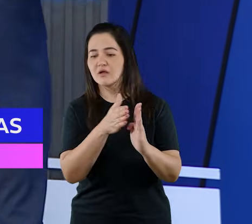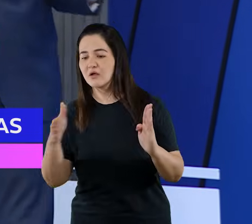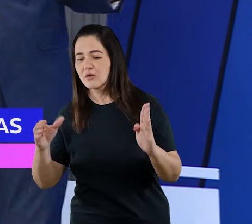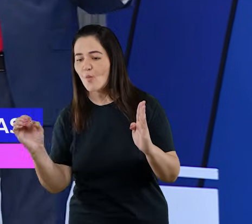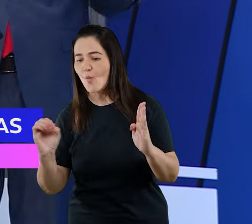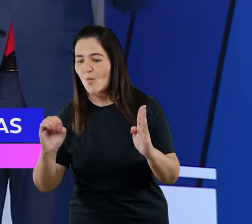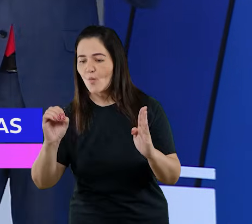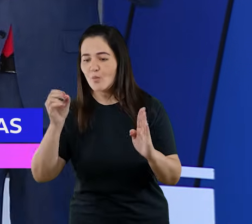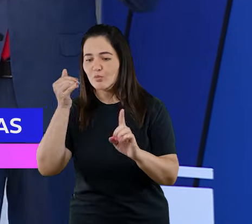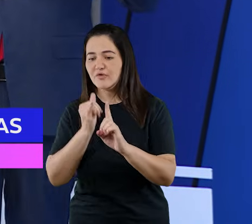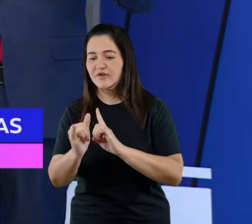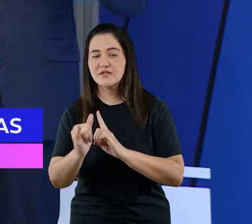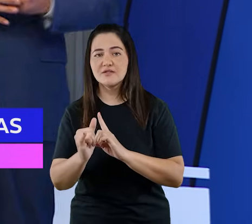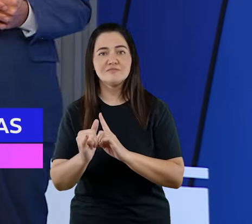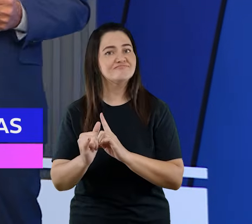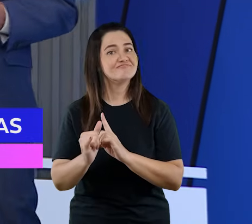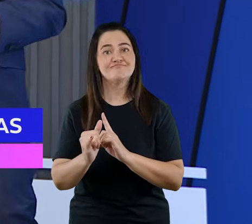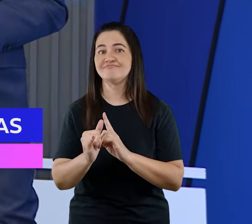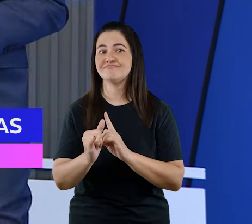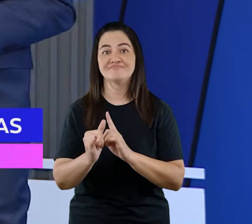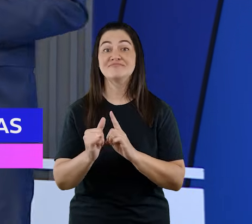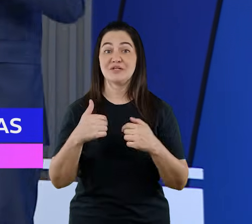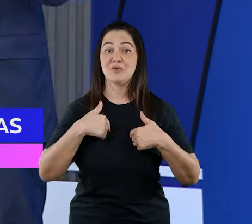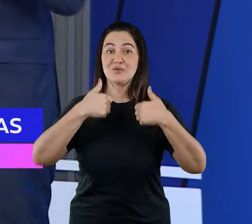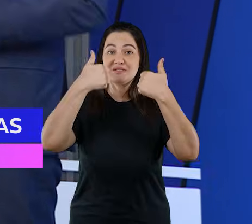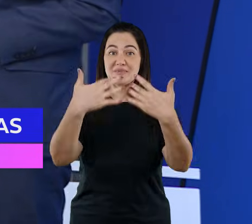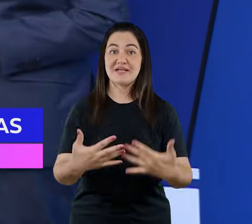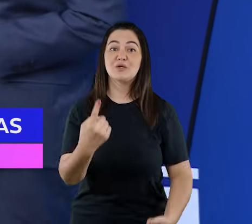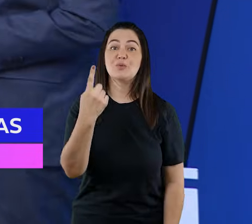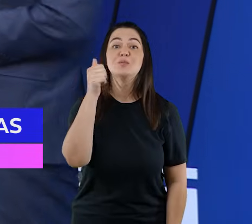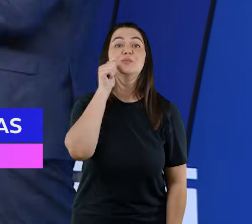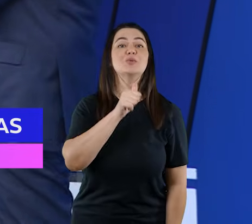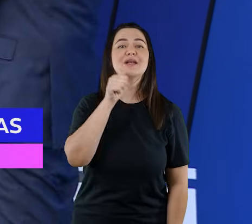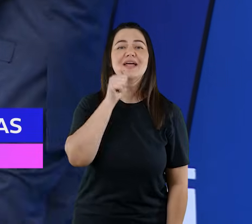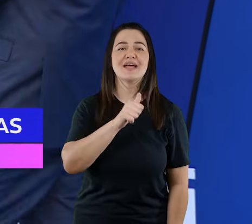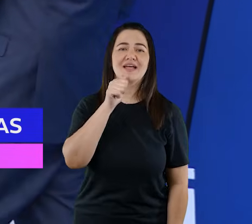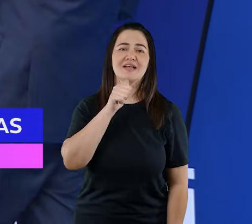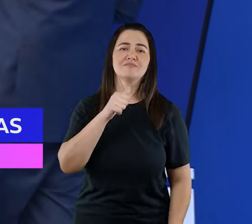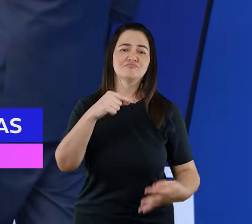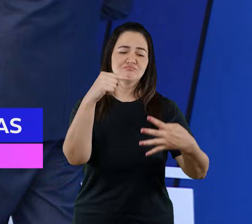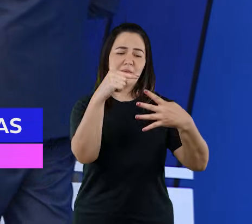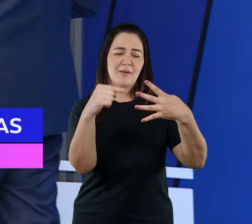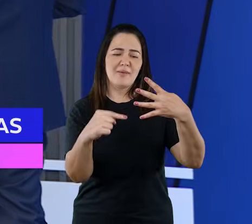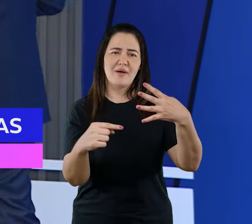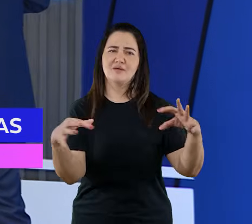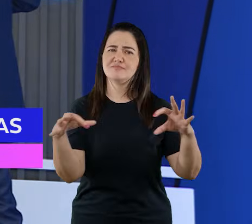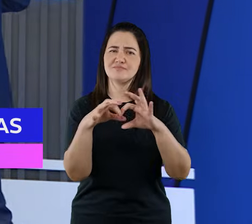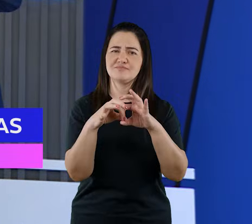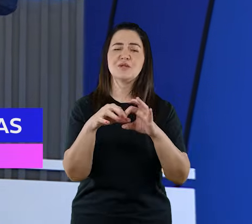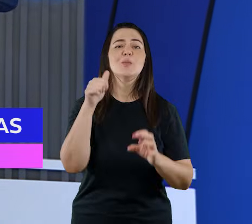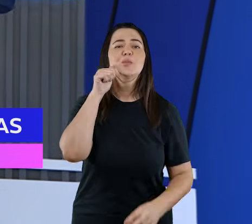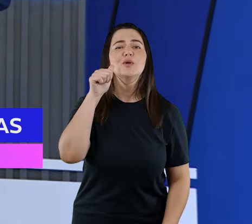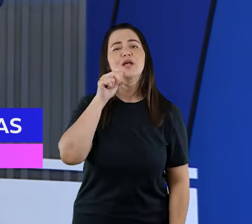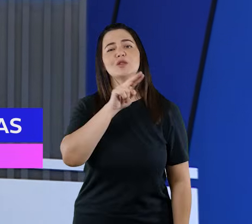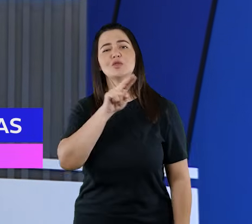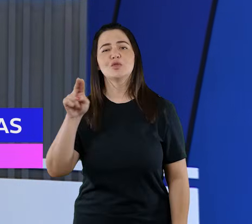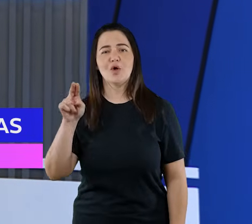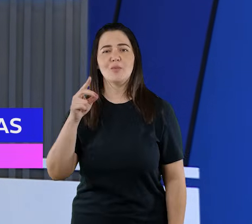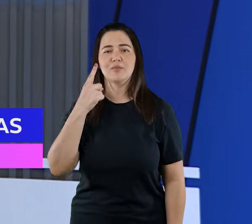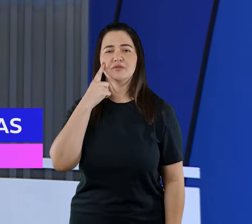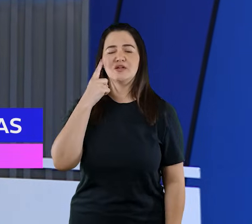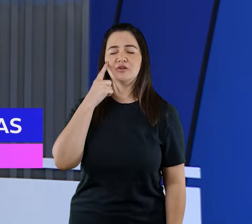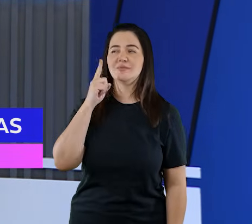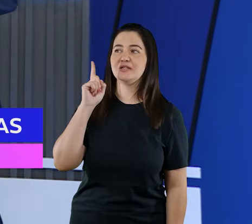se encaixa nessas 4 características. Eu estou falando de uma mulher chamada Ellen White. Ela